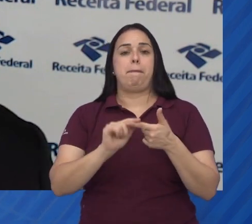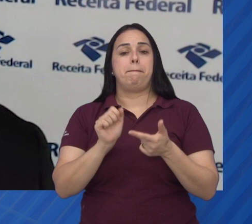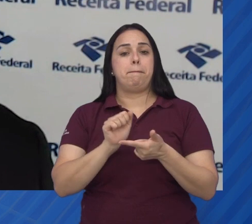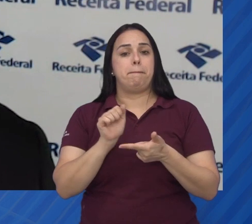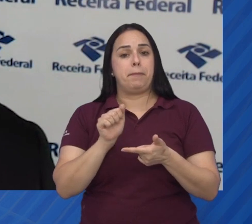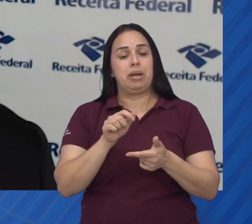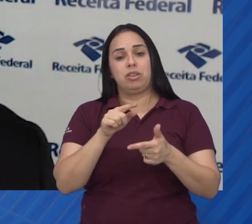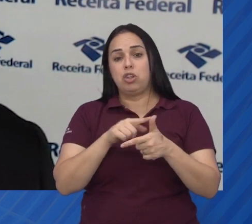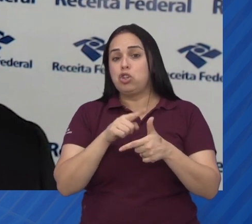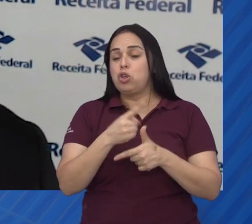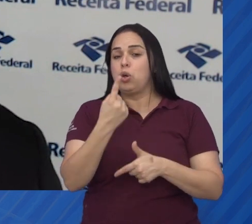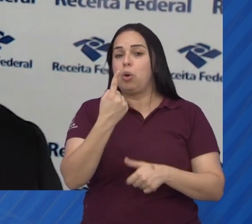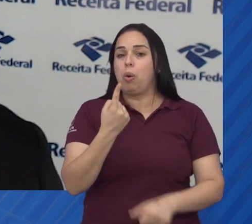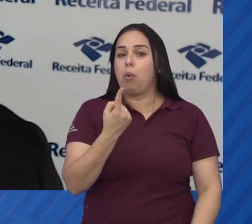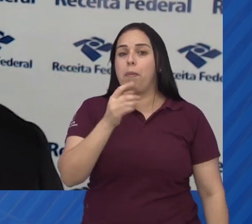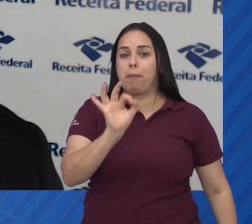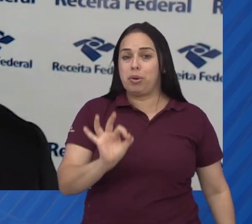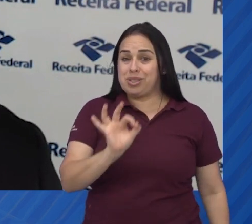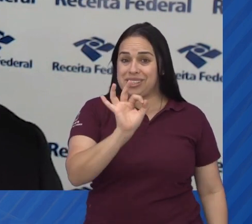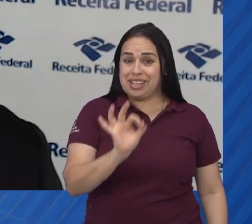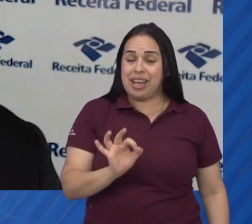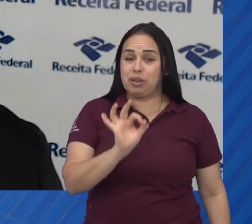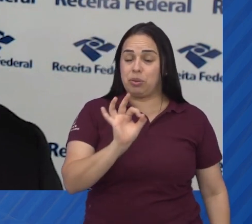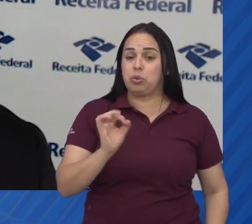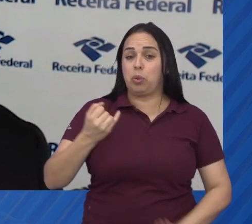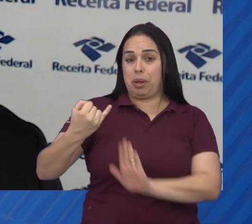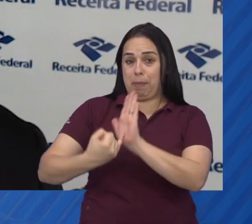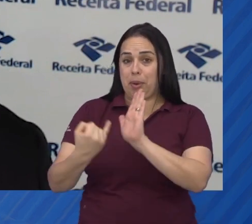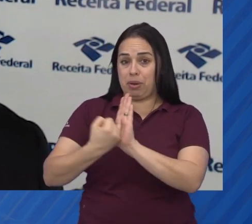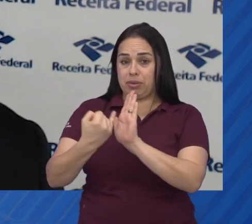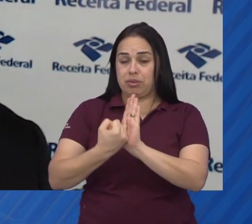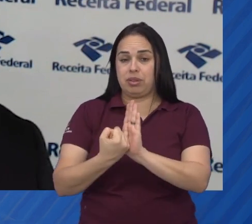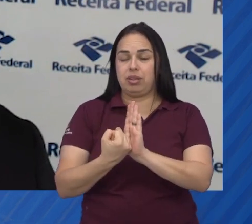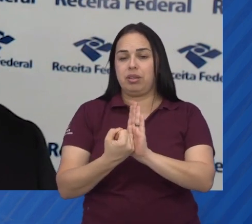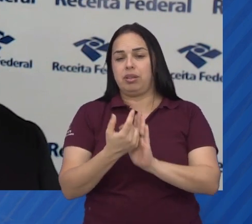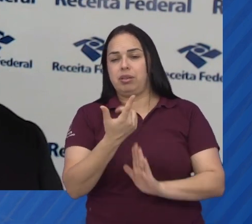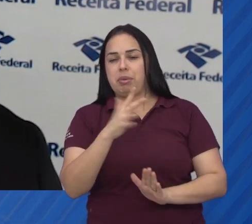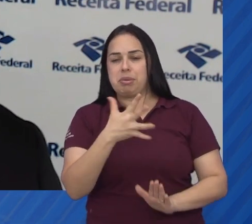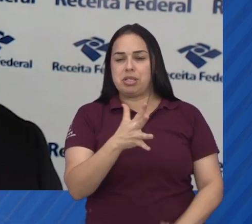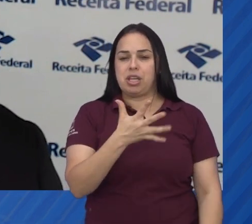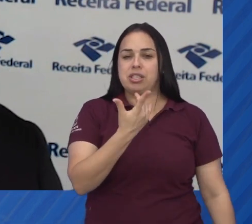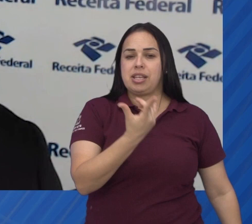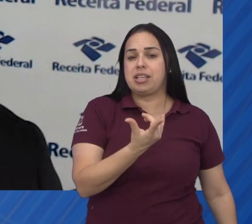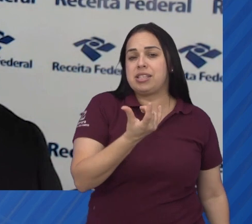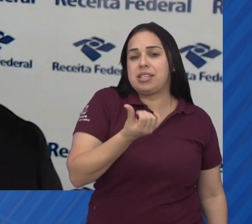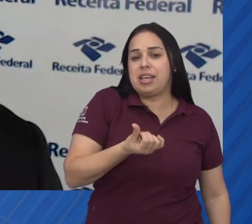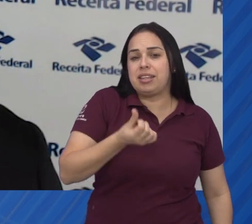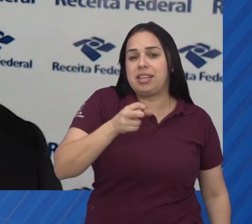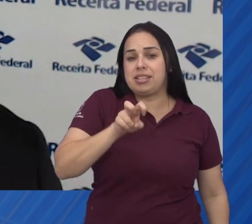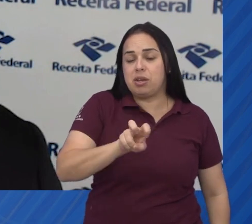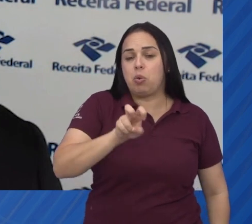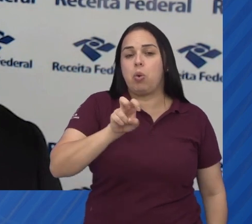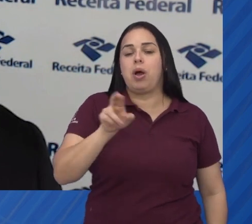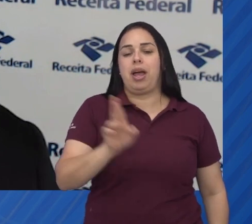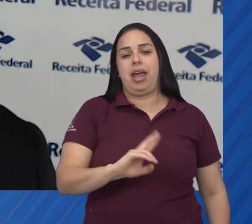da declaração. A multa é de 1% sobre o imposto devido. O valor mínimo da multa é R$